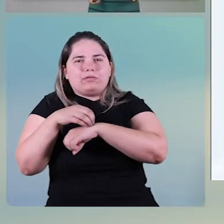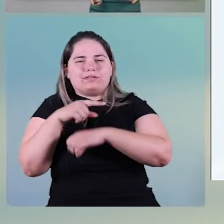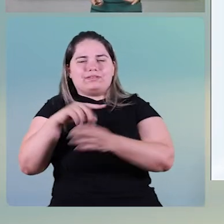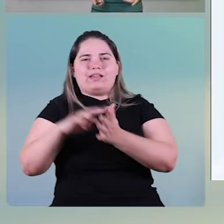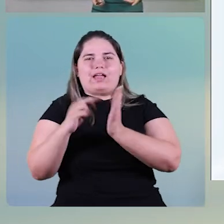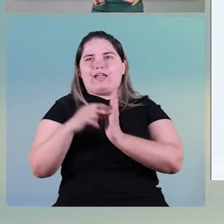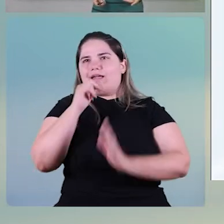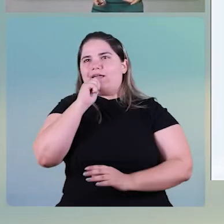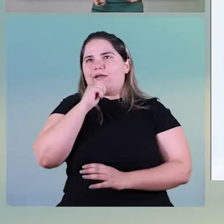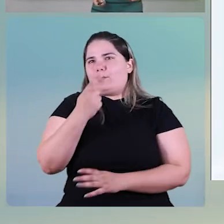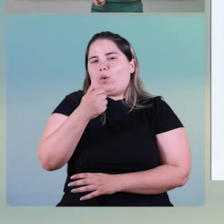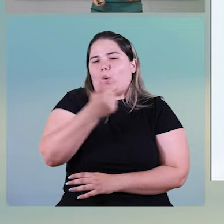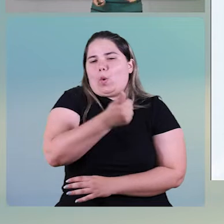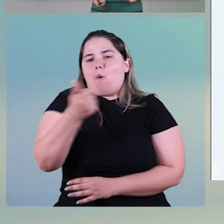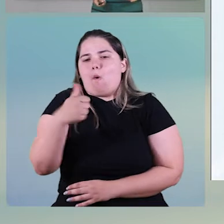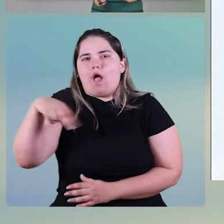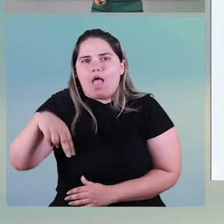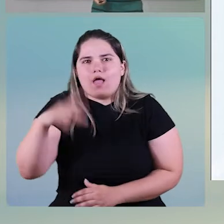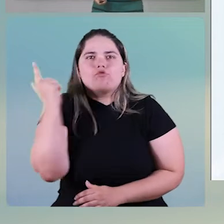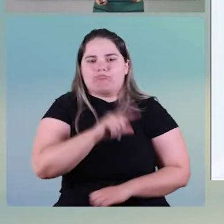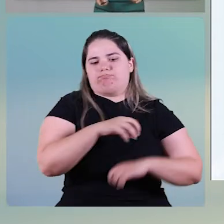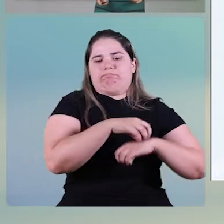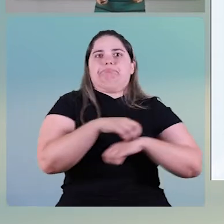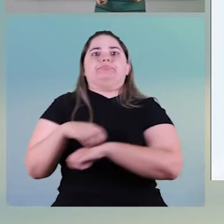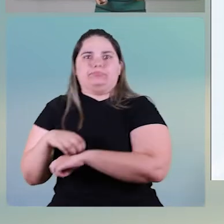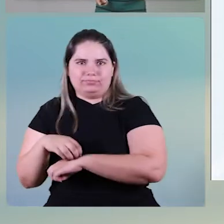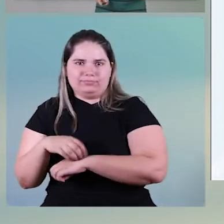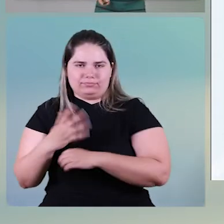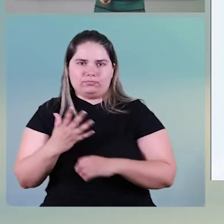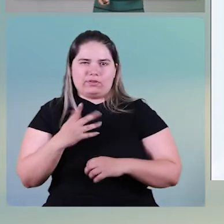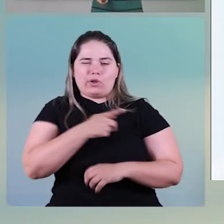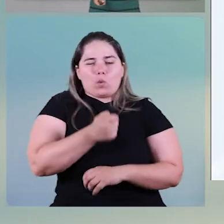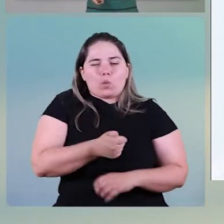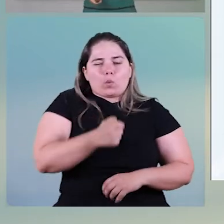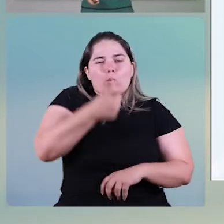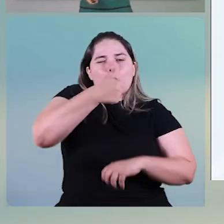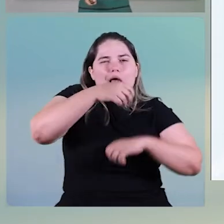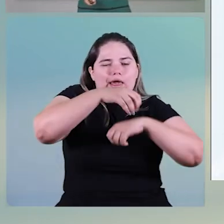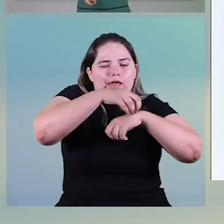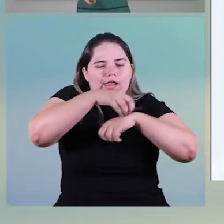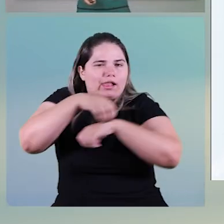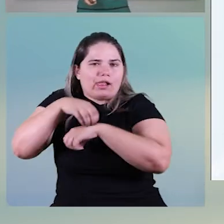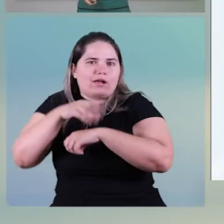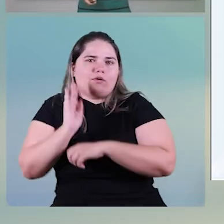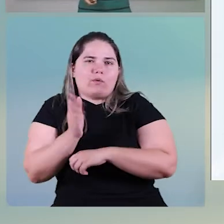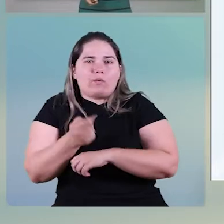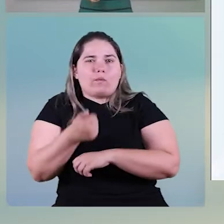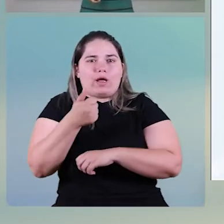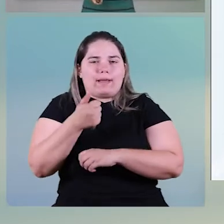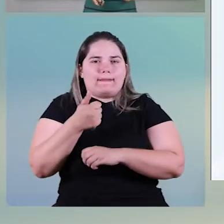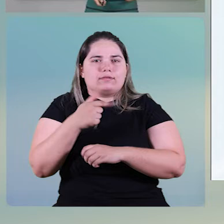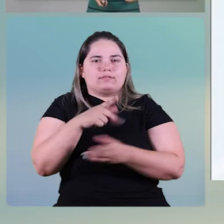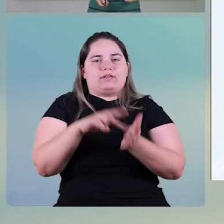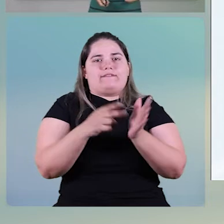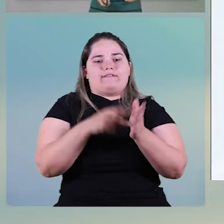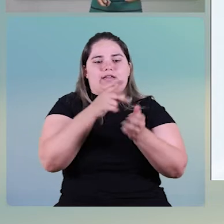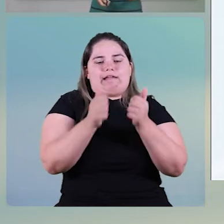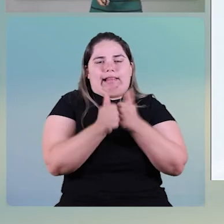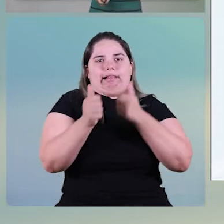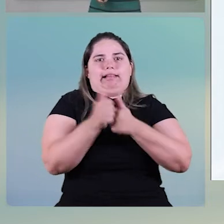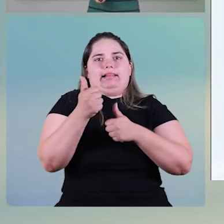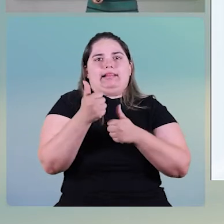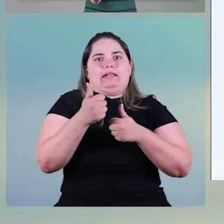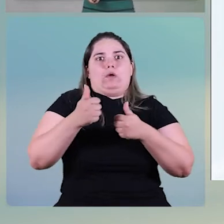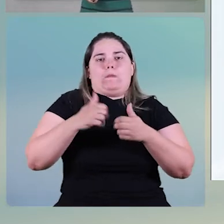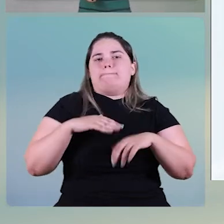a mais que eu aplique, maior que 10 newtons, essa caixa vai deslizar porque a superfície não vai suportar. E